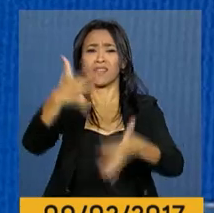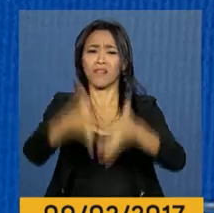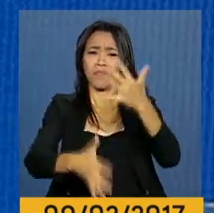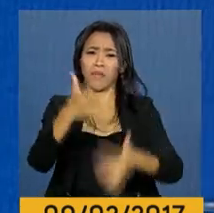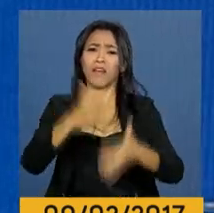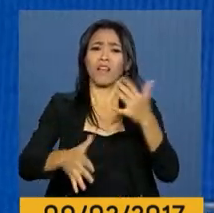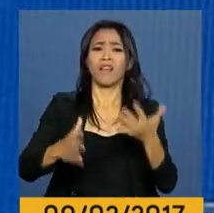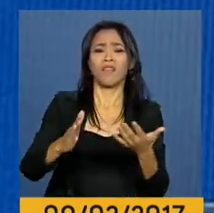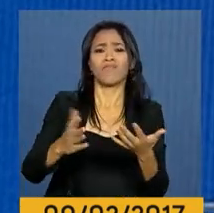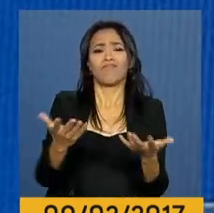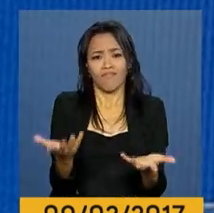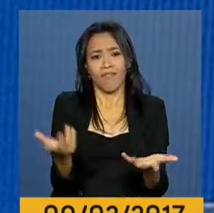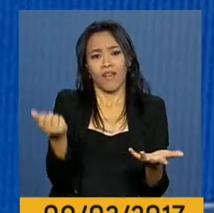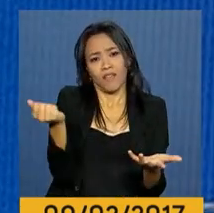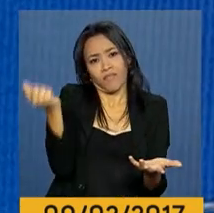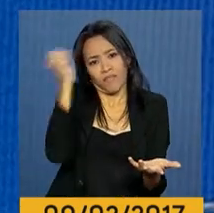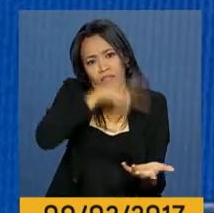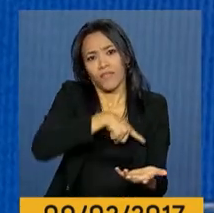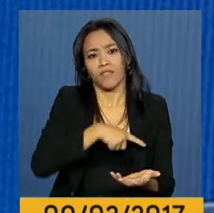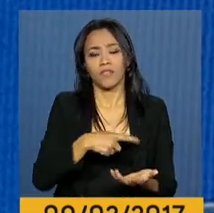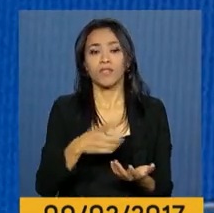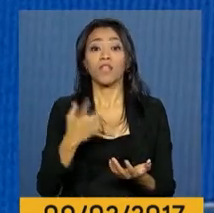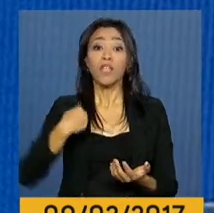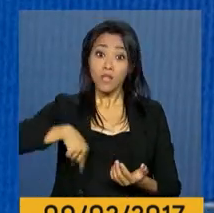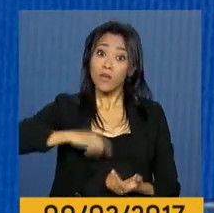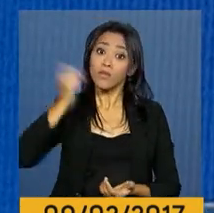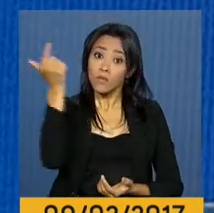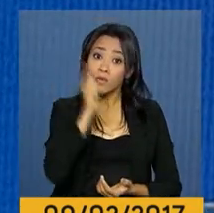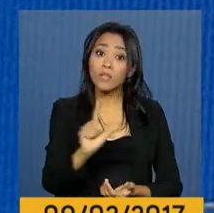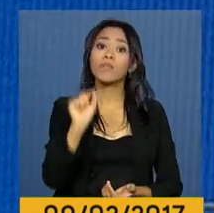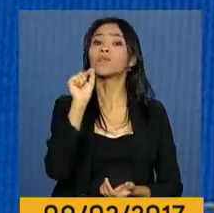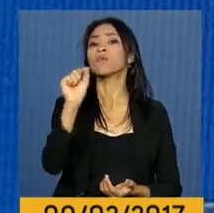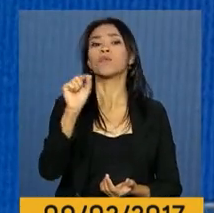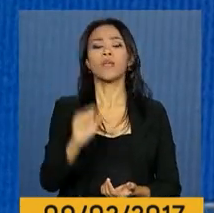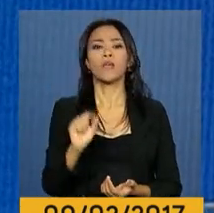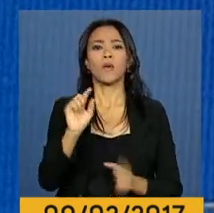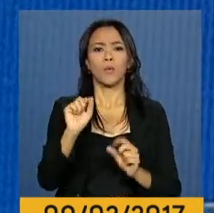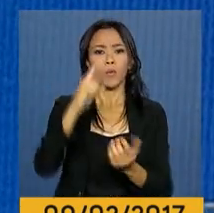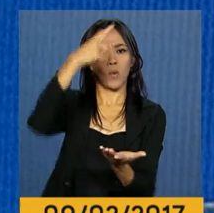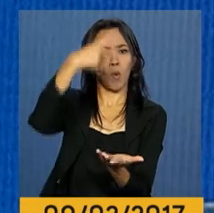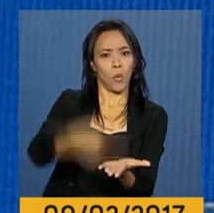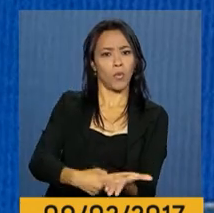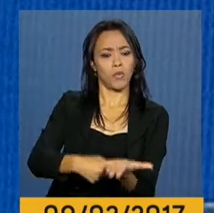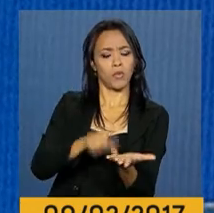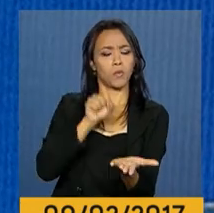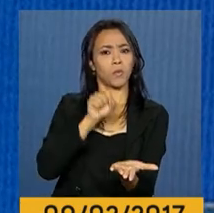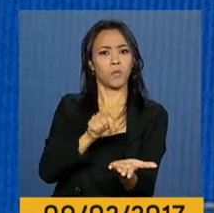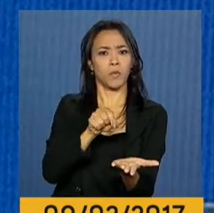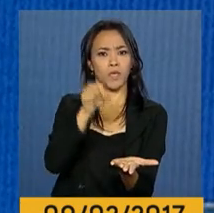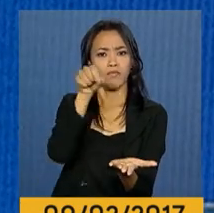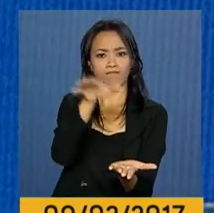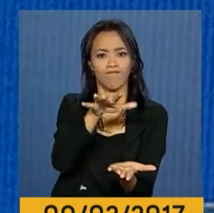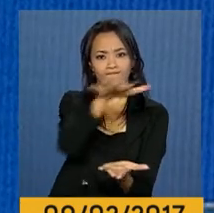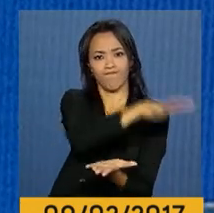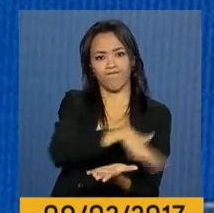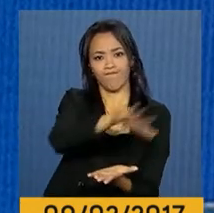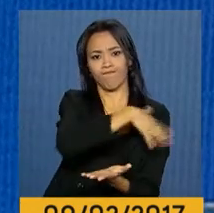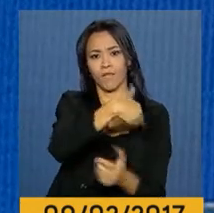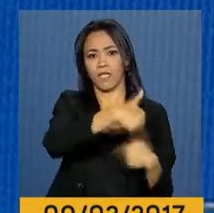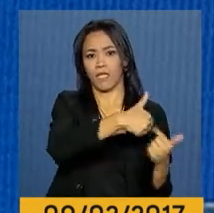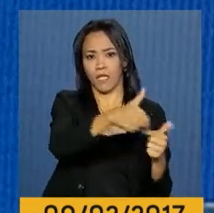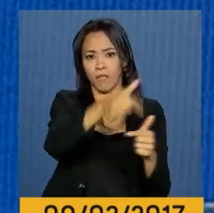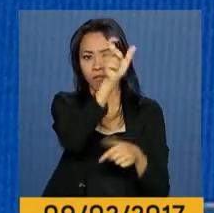conseguimos algo penso eu também inédito nós conseguimos um acordo entre a classe de empregadores e de